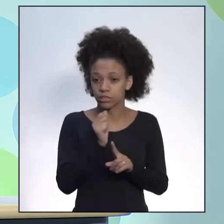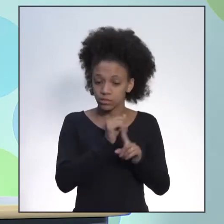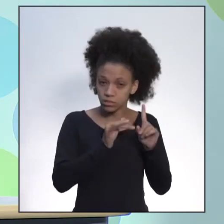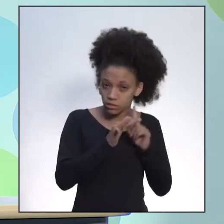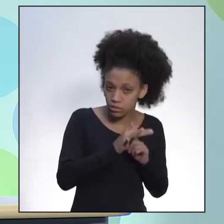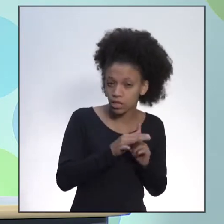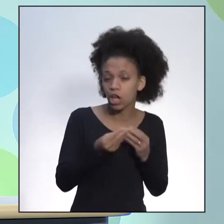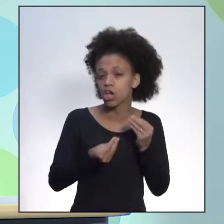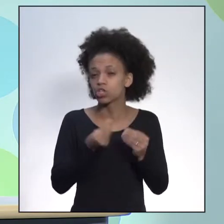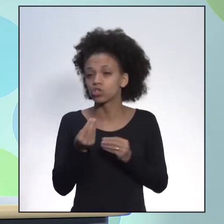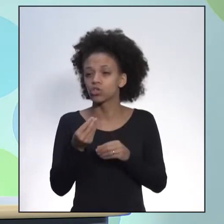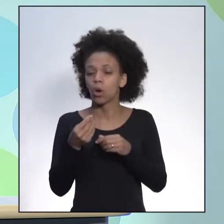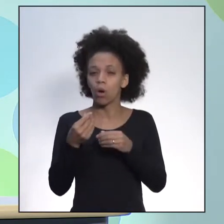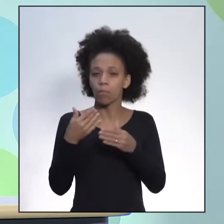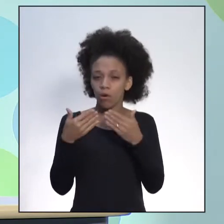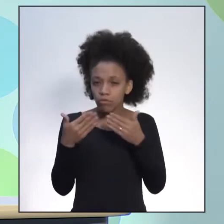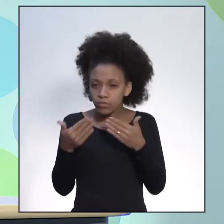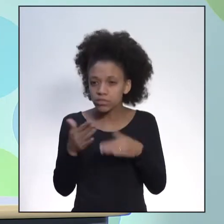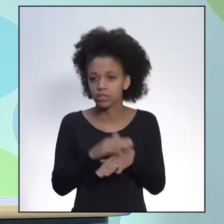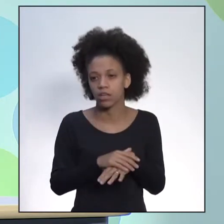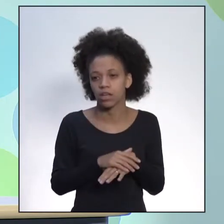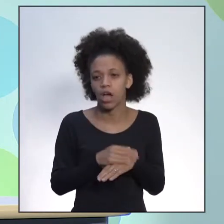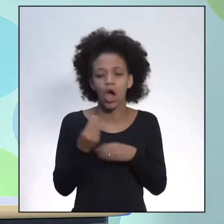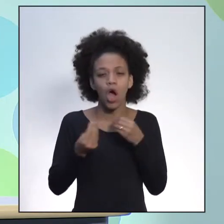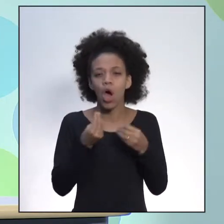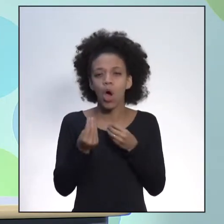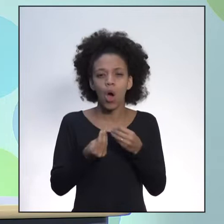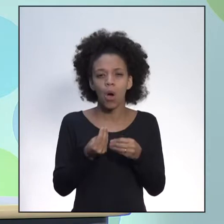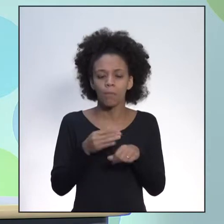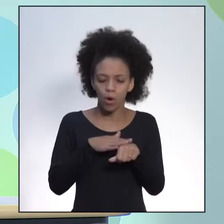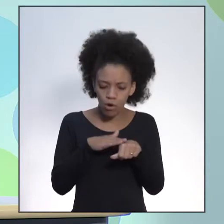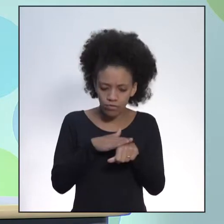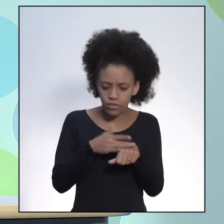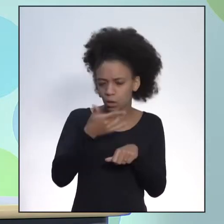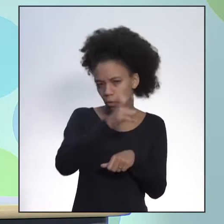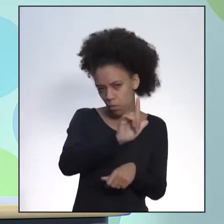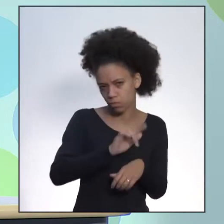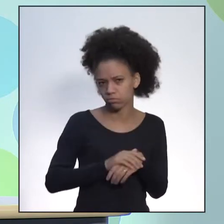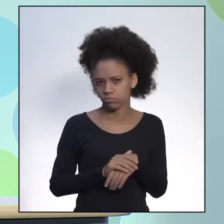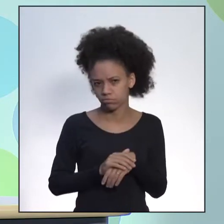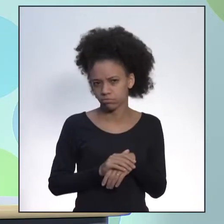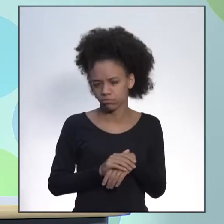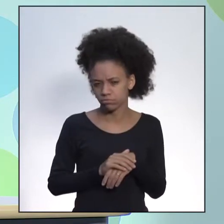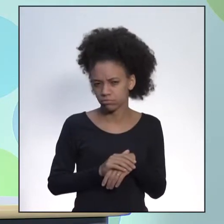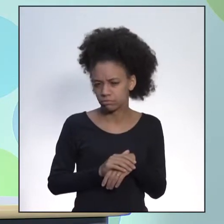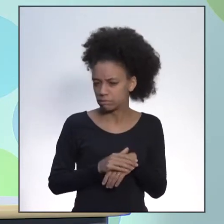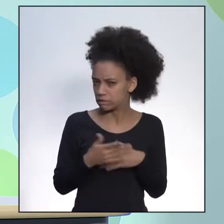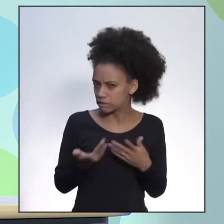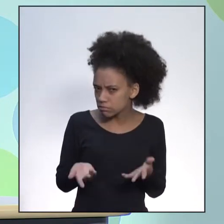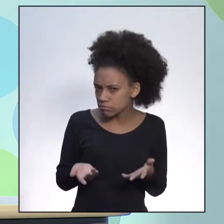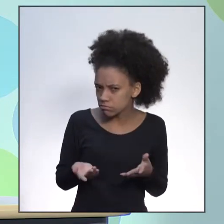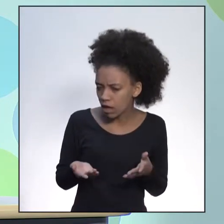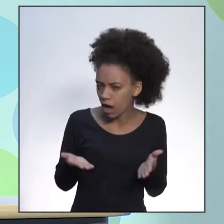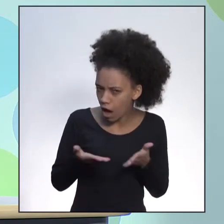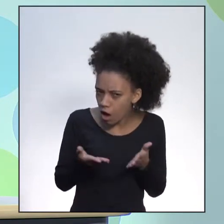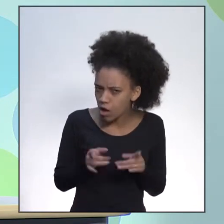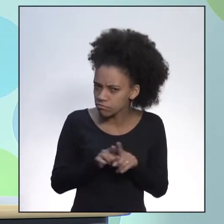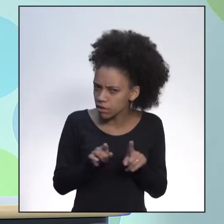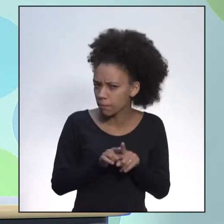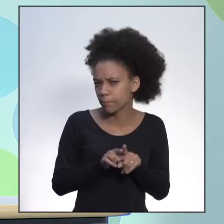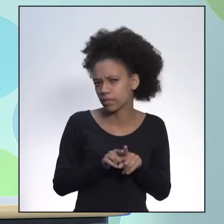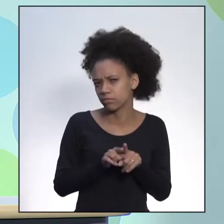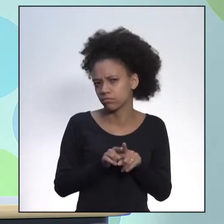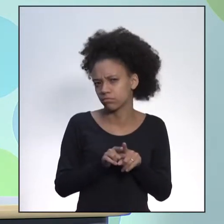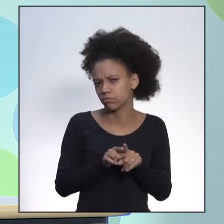como você dialogar, de como você conversar com o outro? Será que agora também a gente não está